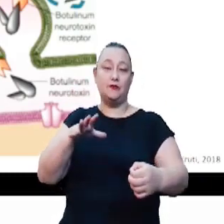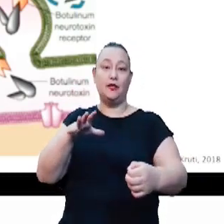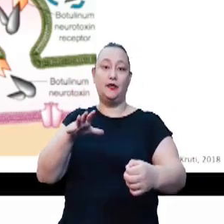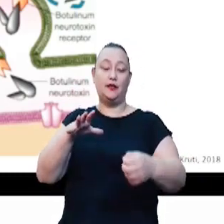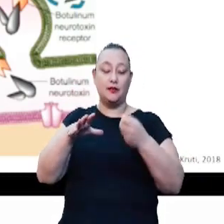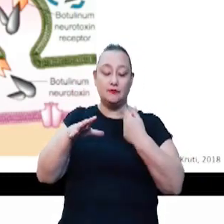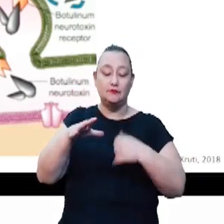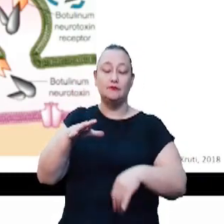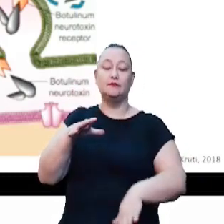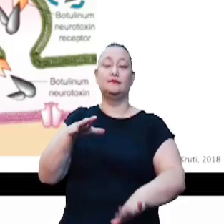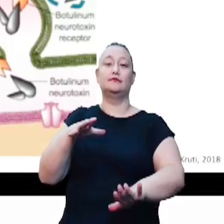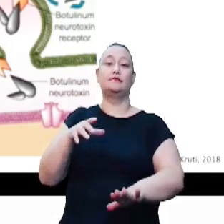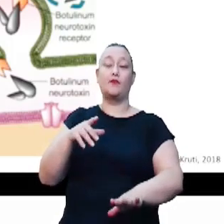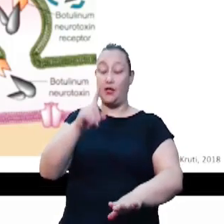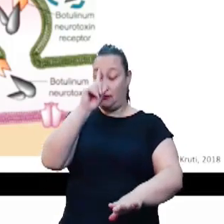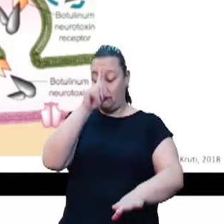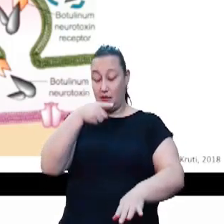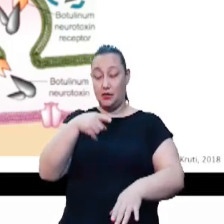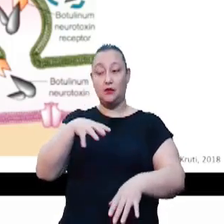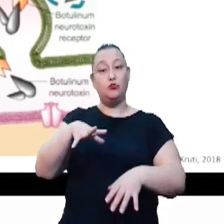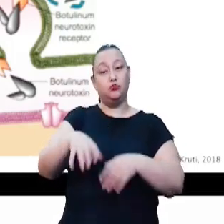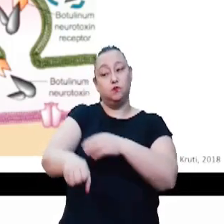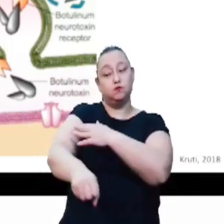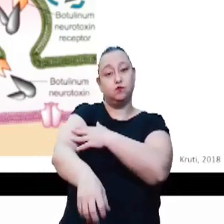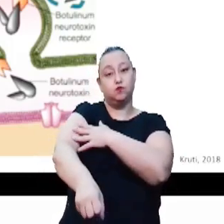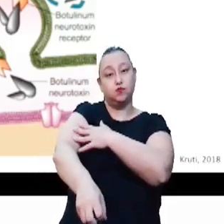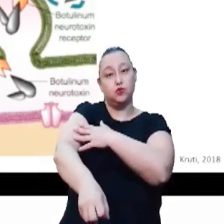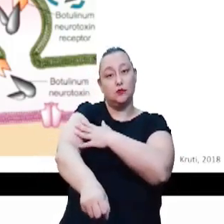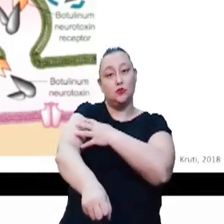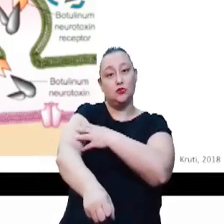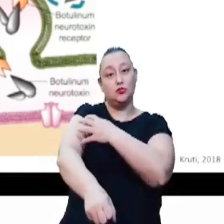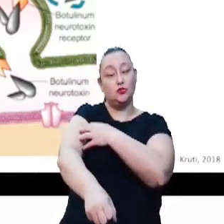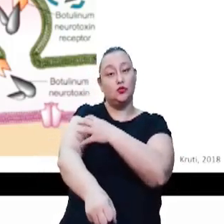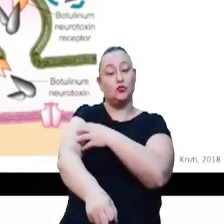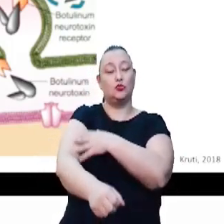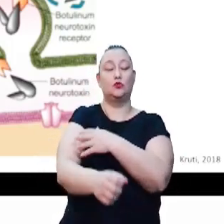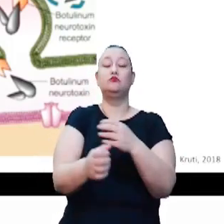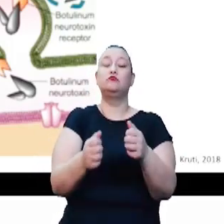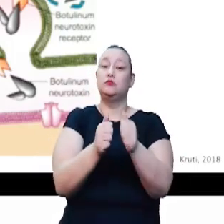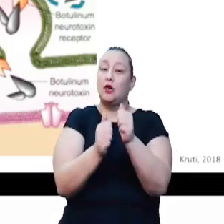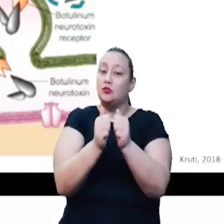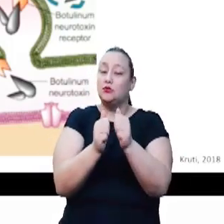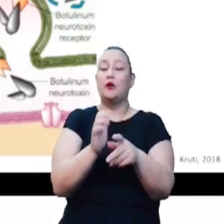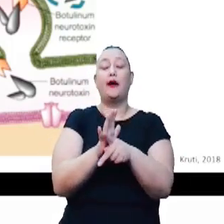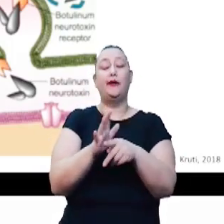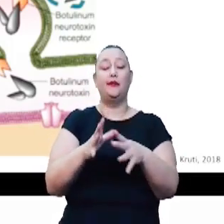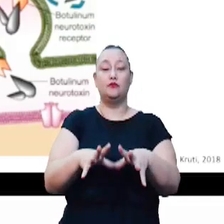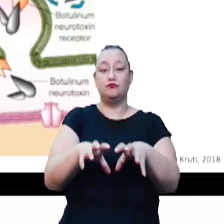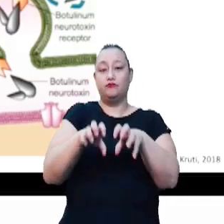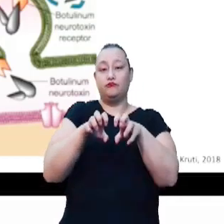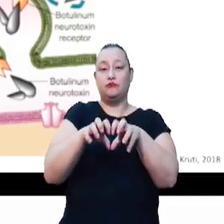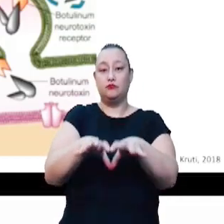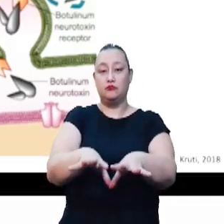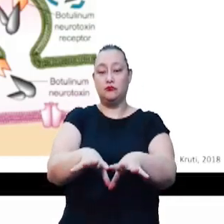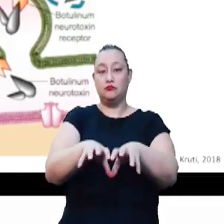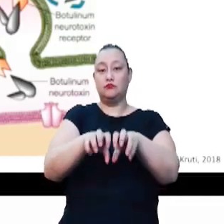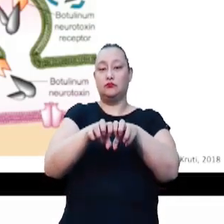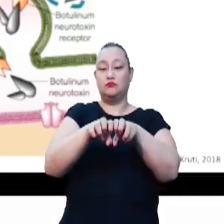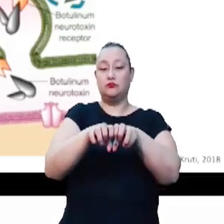substância acetilcolina que manda informação para o músculo através da junção neuromuscular, e aí o músculo vai e faz a